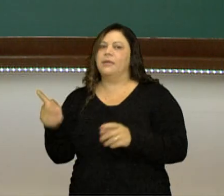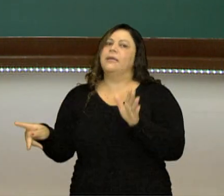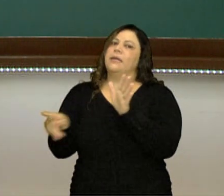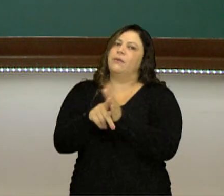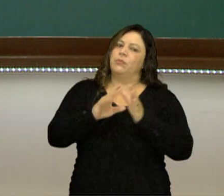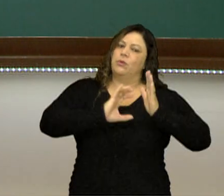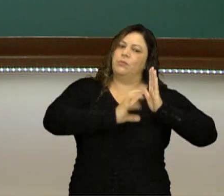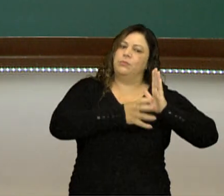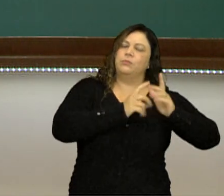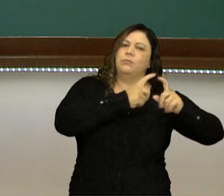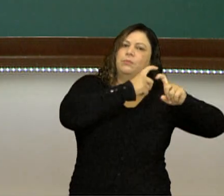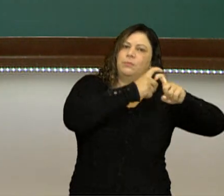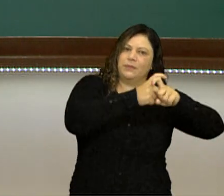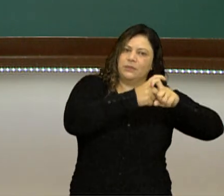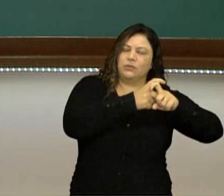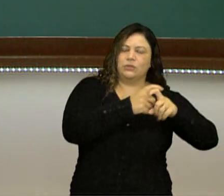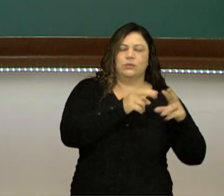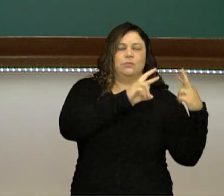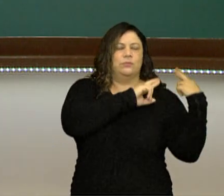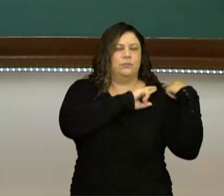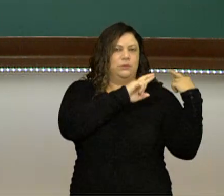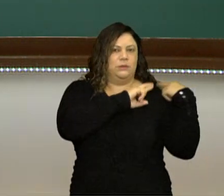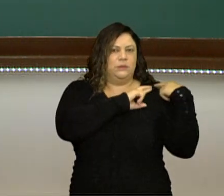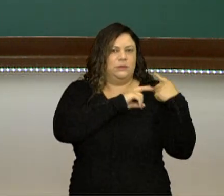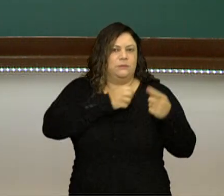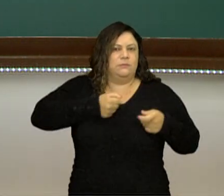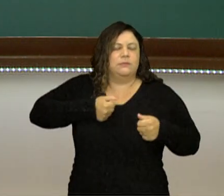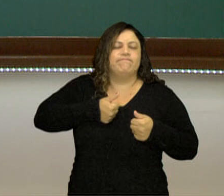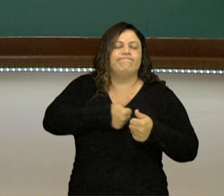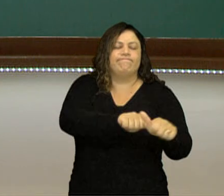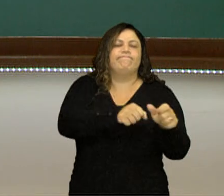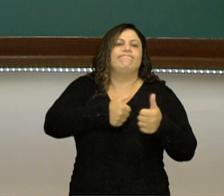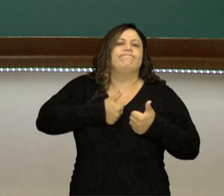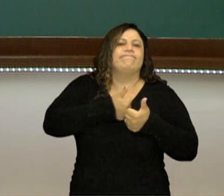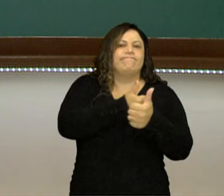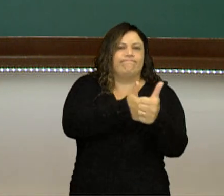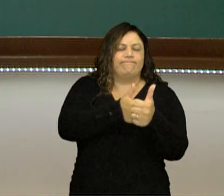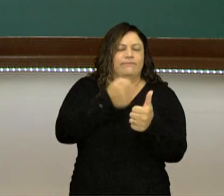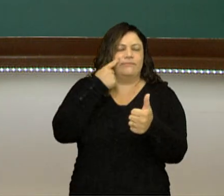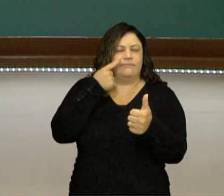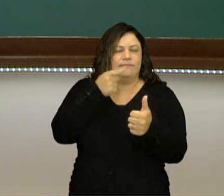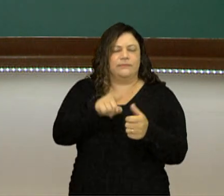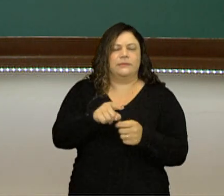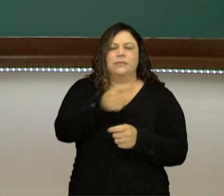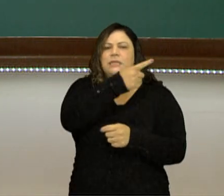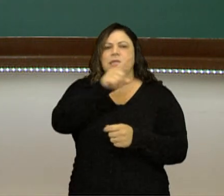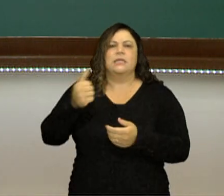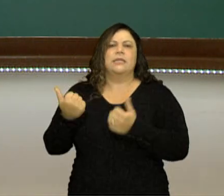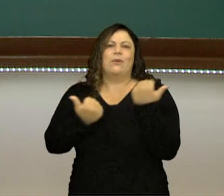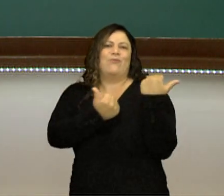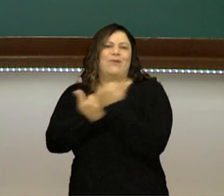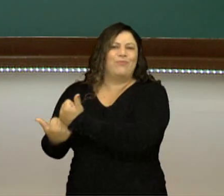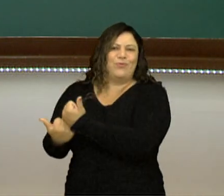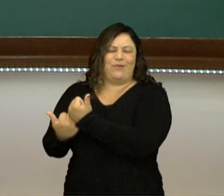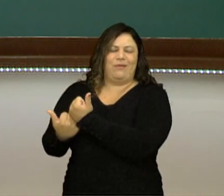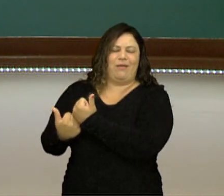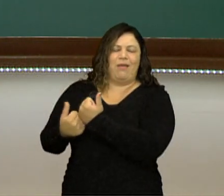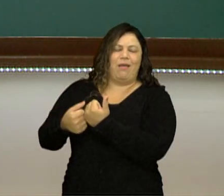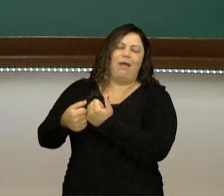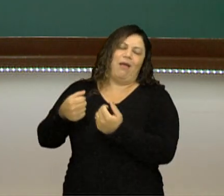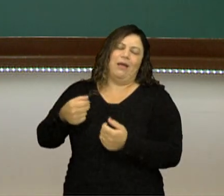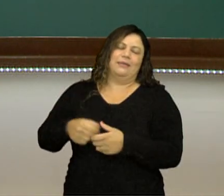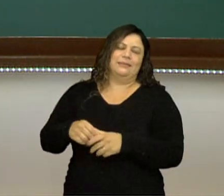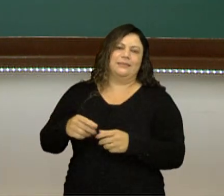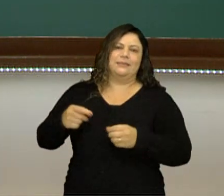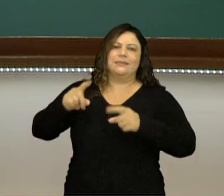Partido Nazista, que era responsável, então, pela perseguição de qualquer pessoa que não apoiasse o nazismo e não apoiasse